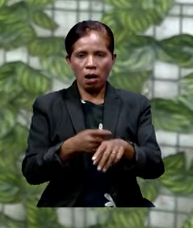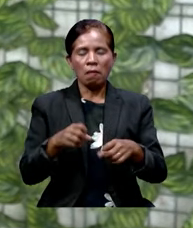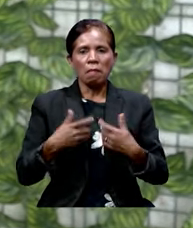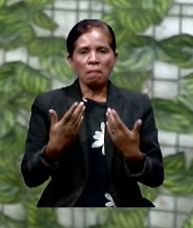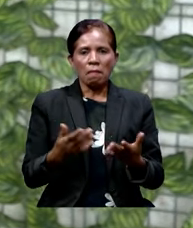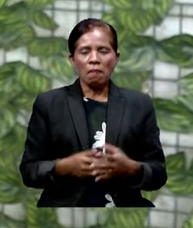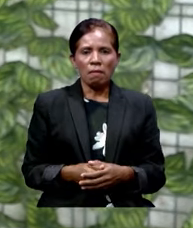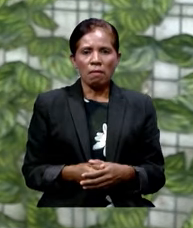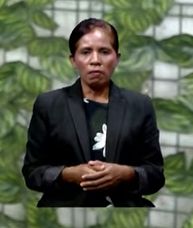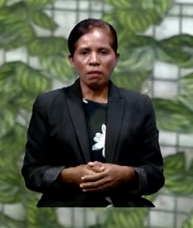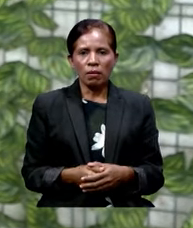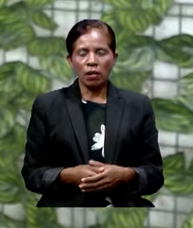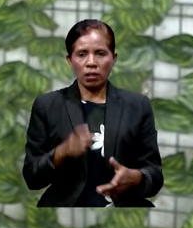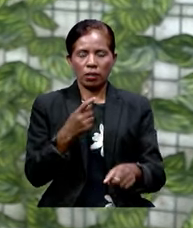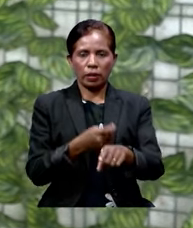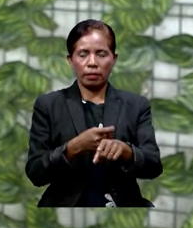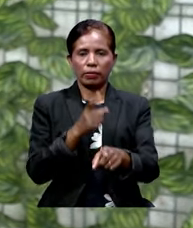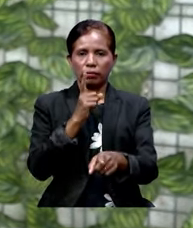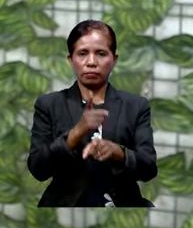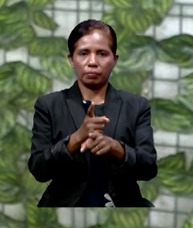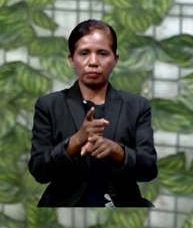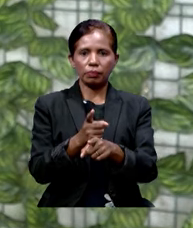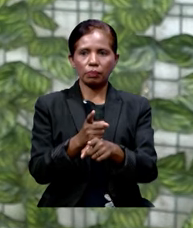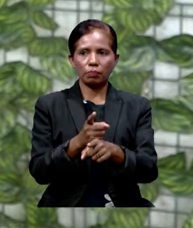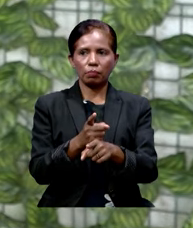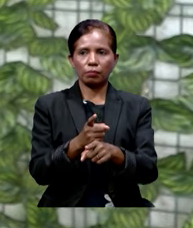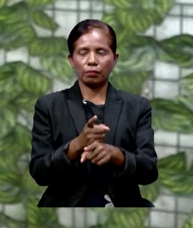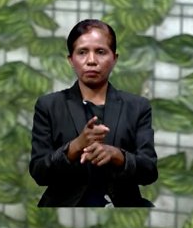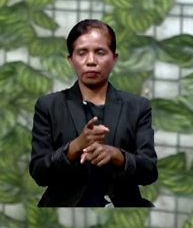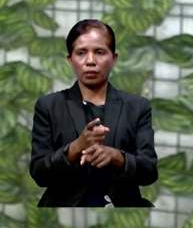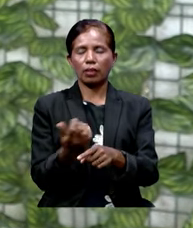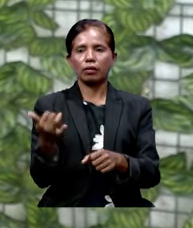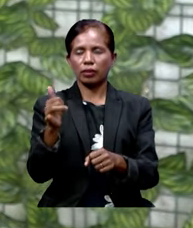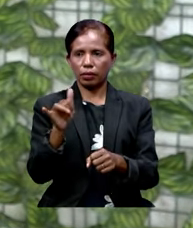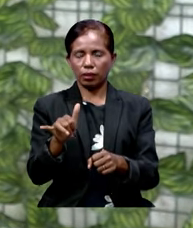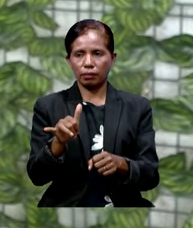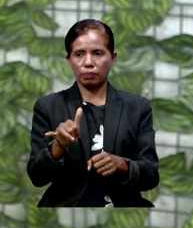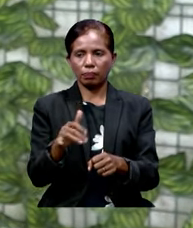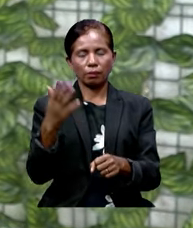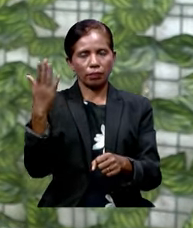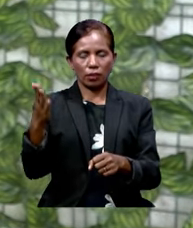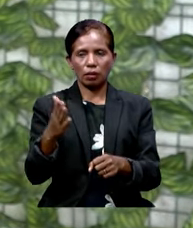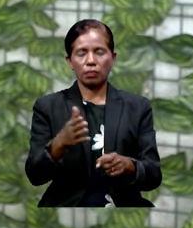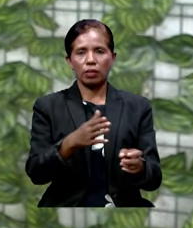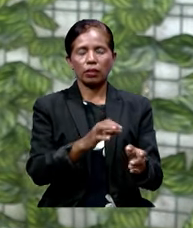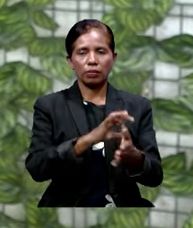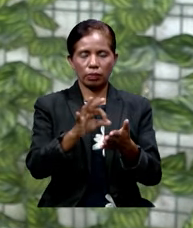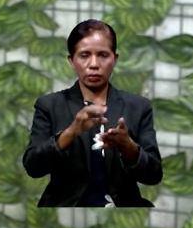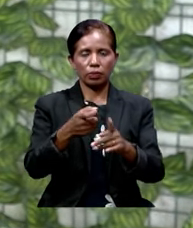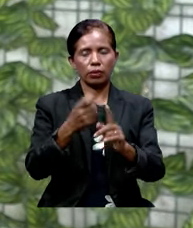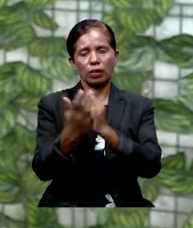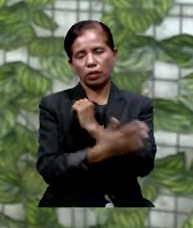tecne proprio ne ve que sira durante ne íamos formação russi maius